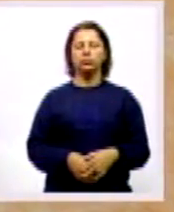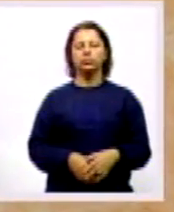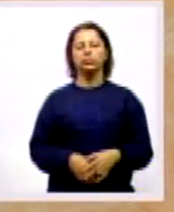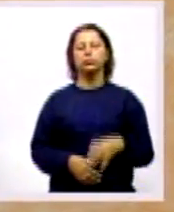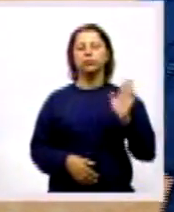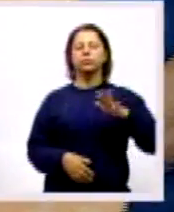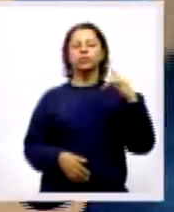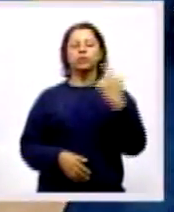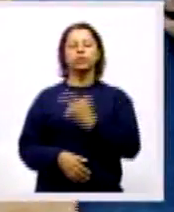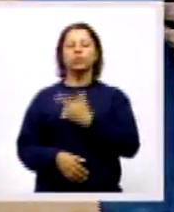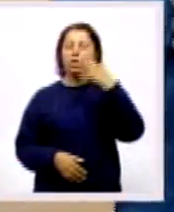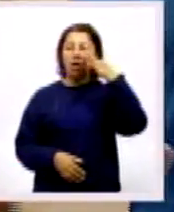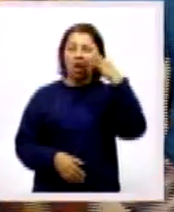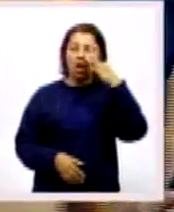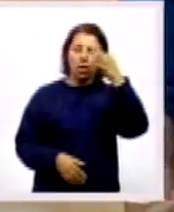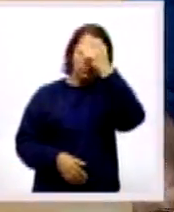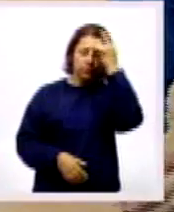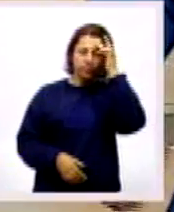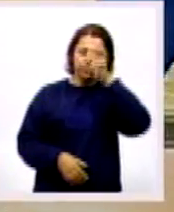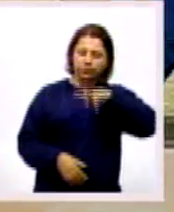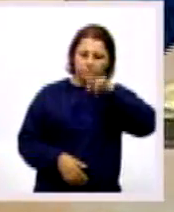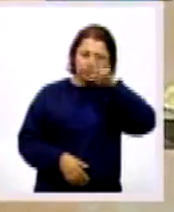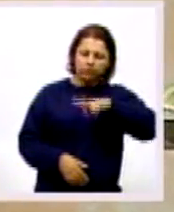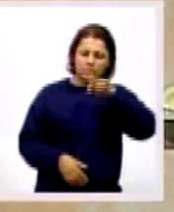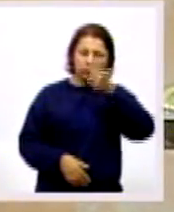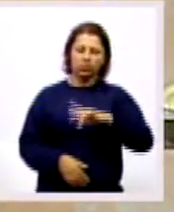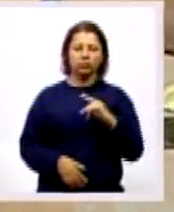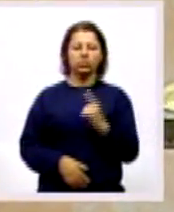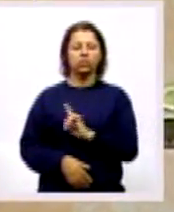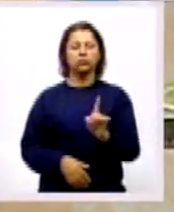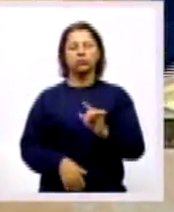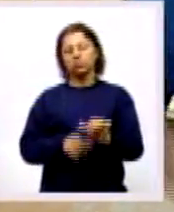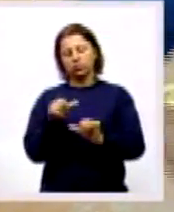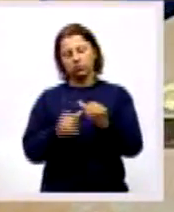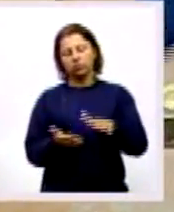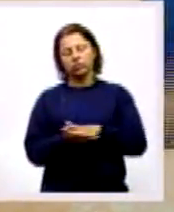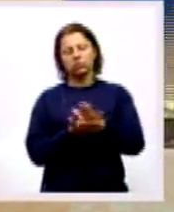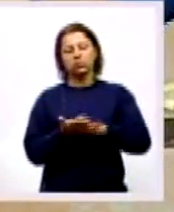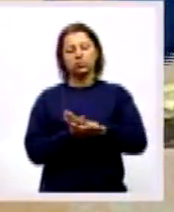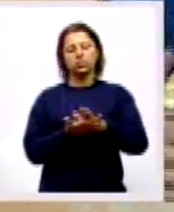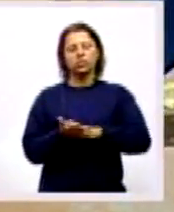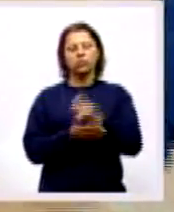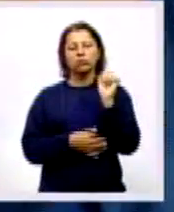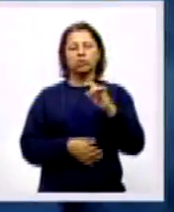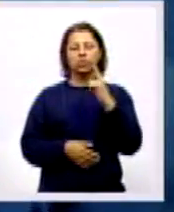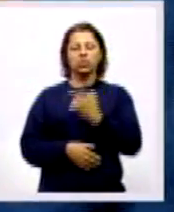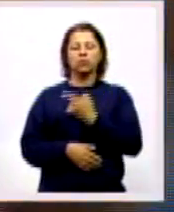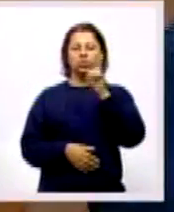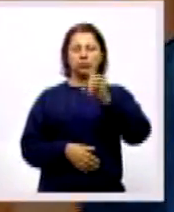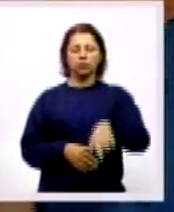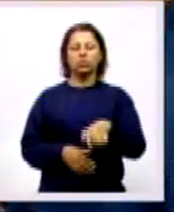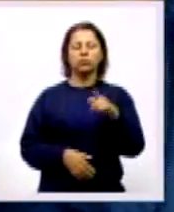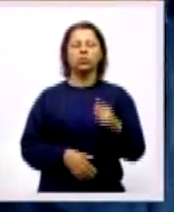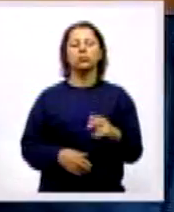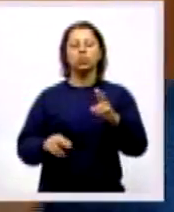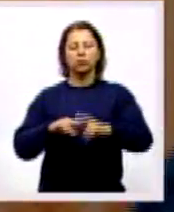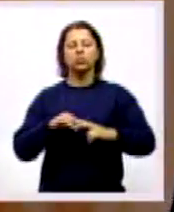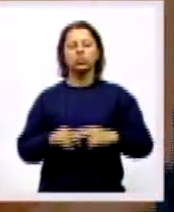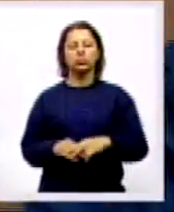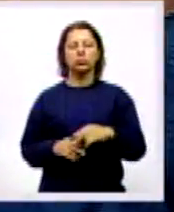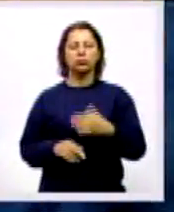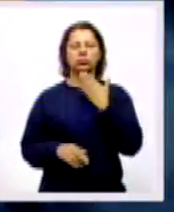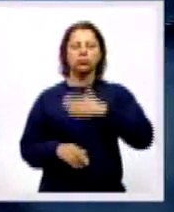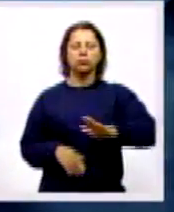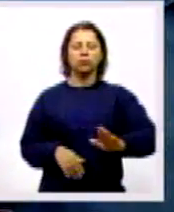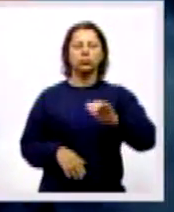E quando nós admiramos alguém, aquela admiração, ela não modifica em absolutamente nada o que a gente é. Por isso aquele menino com tanta